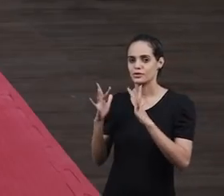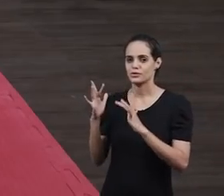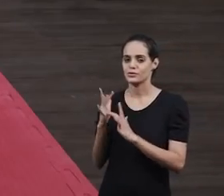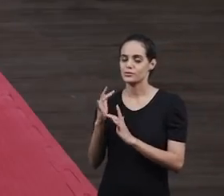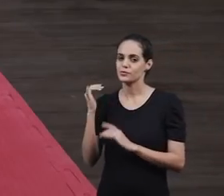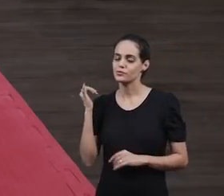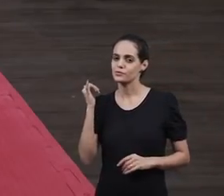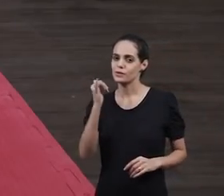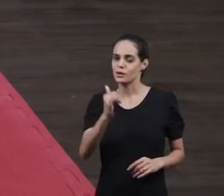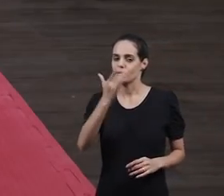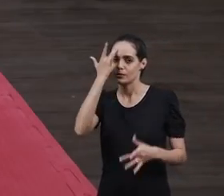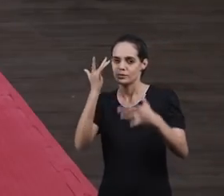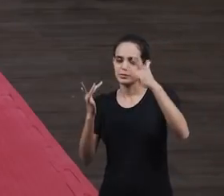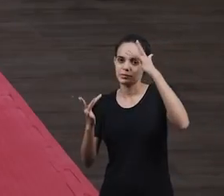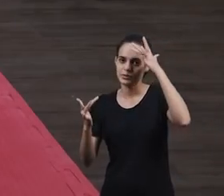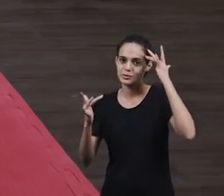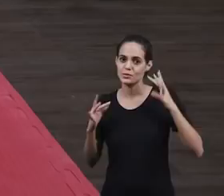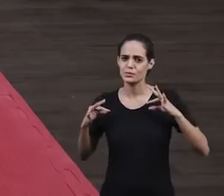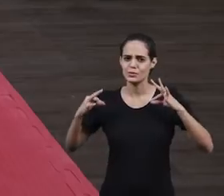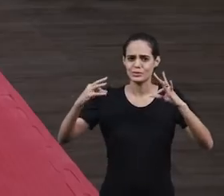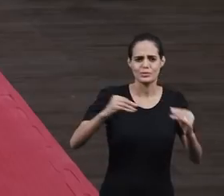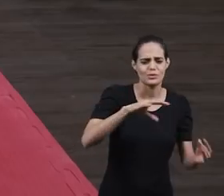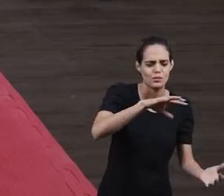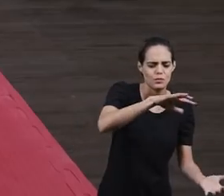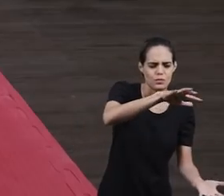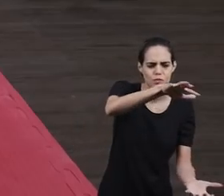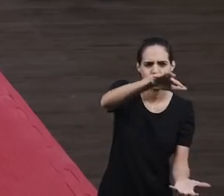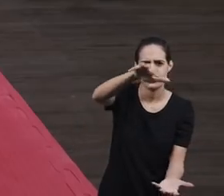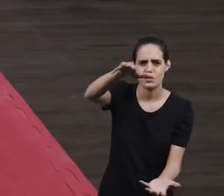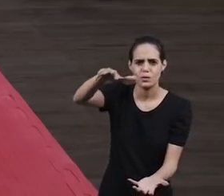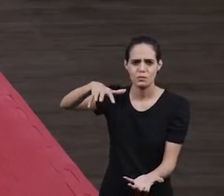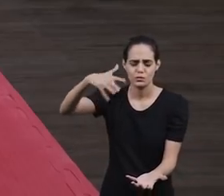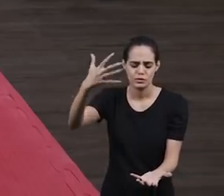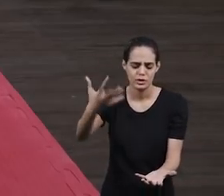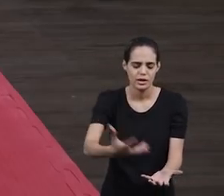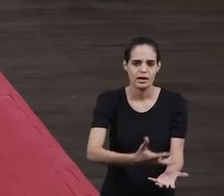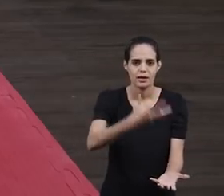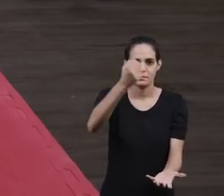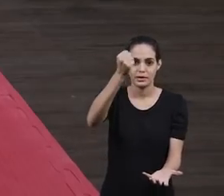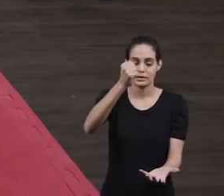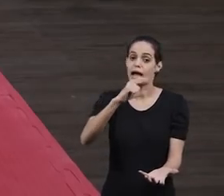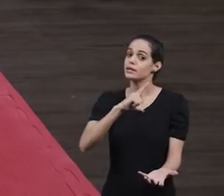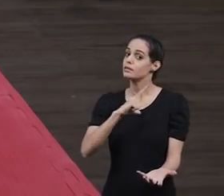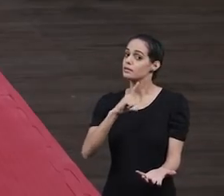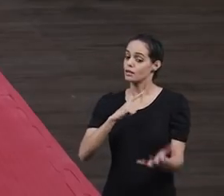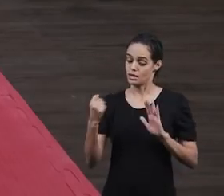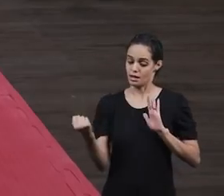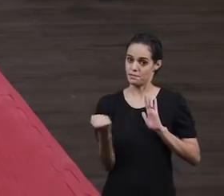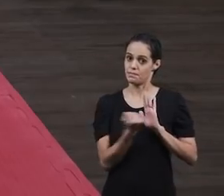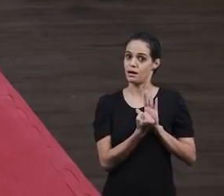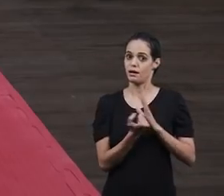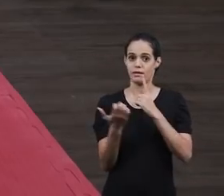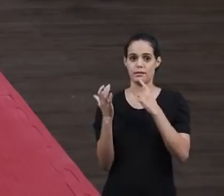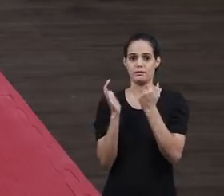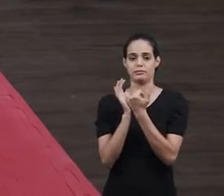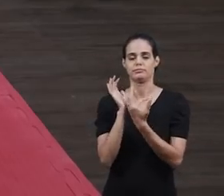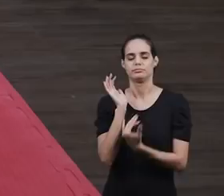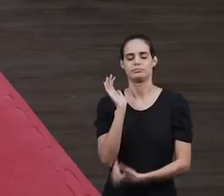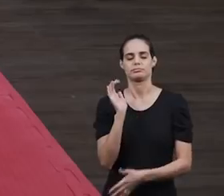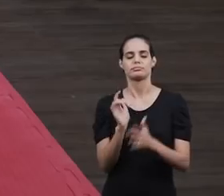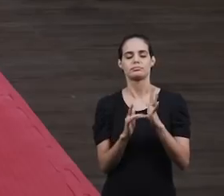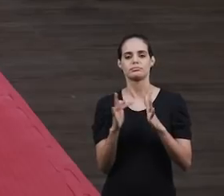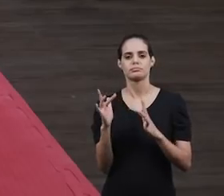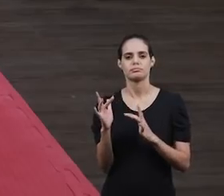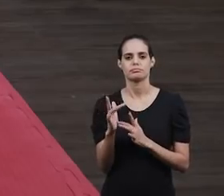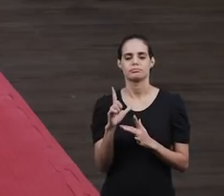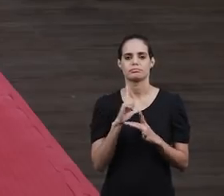vai buscar a todas as pessoas pelo mundo todo que tem a marca do Cordeiro em seu coração, que tem